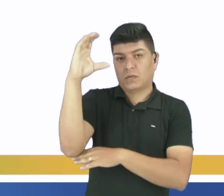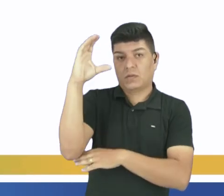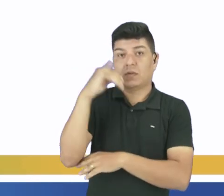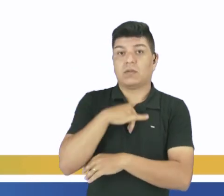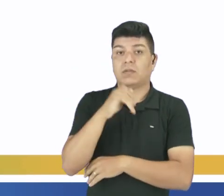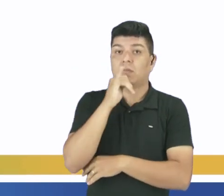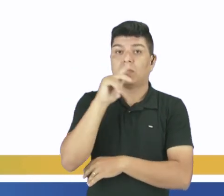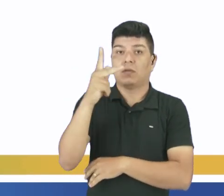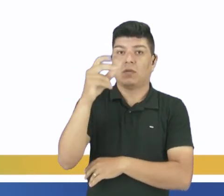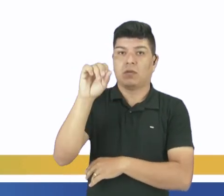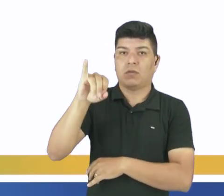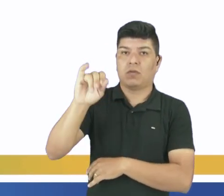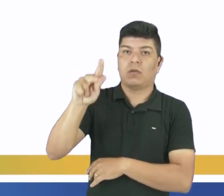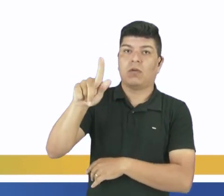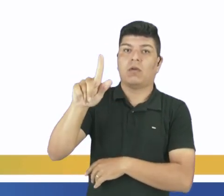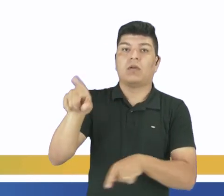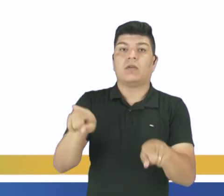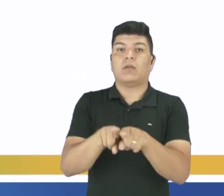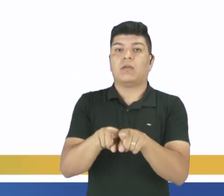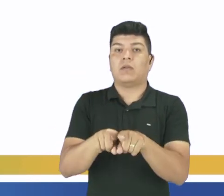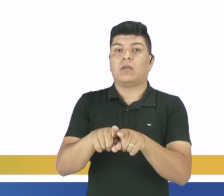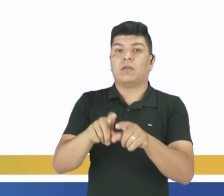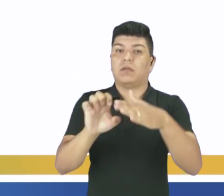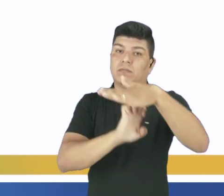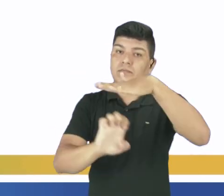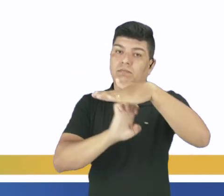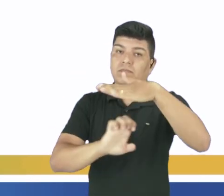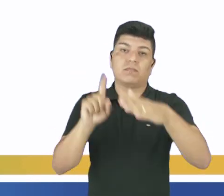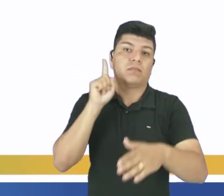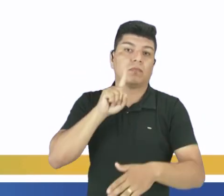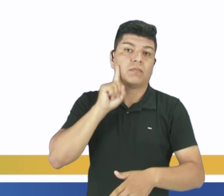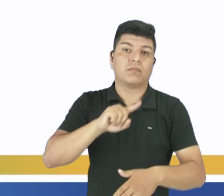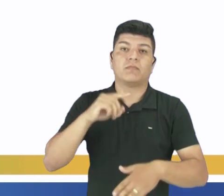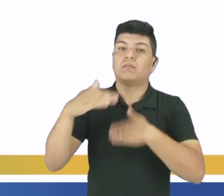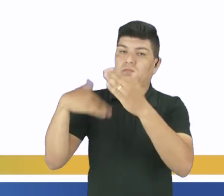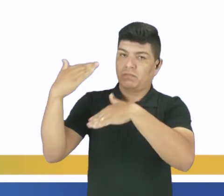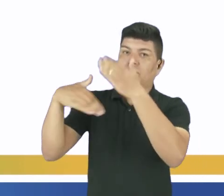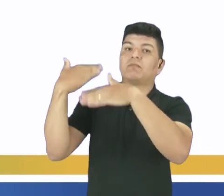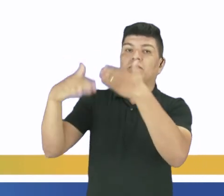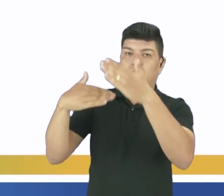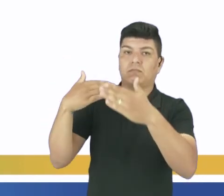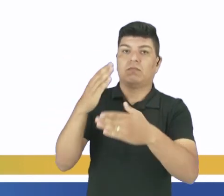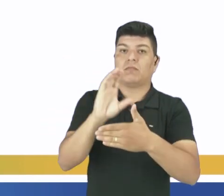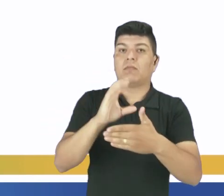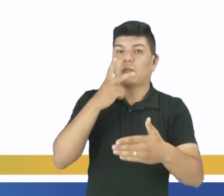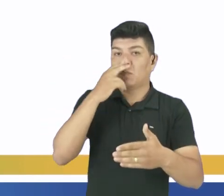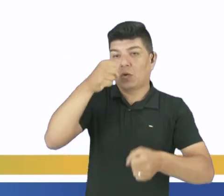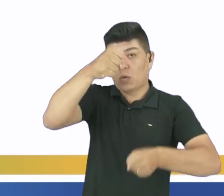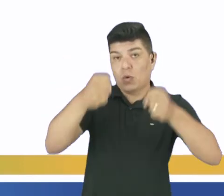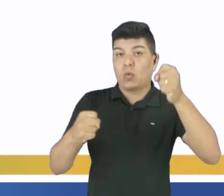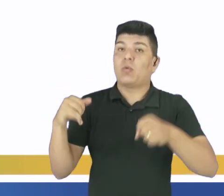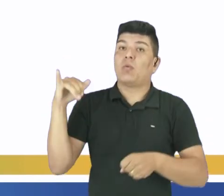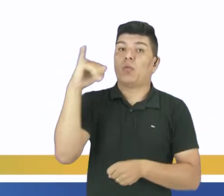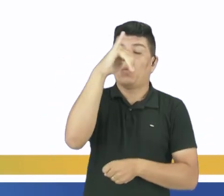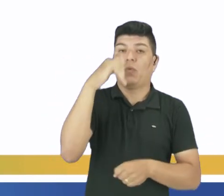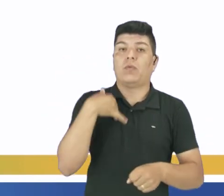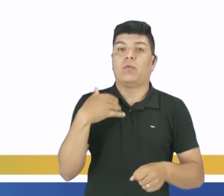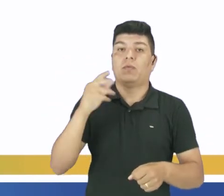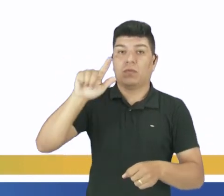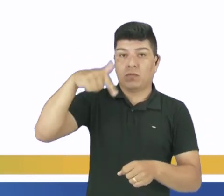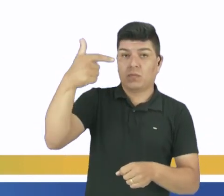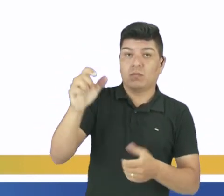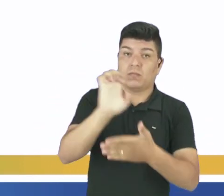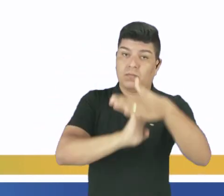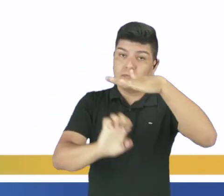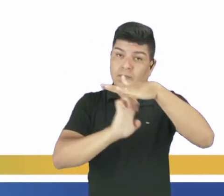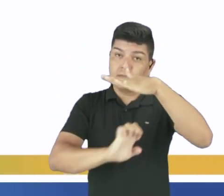A Boeing, que é uma empresa americana, já está em evolução a questão do carro voador. A Airbus, que é uma empresa